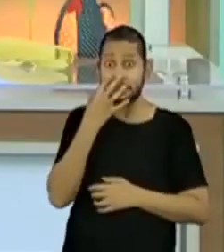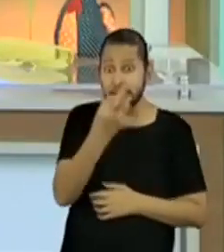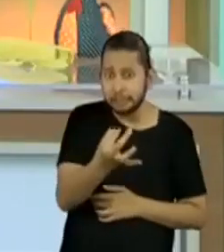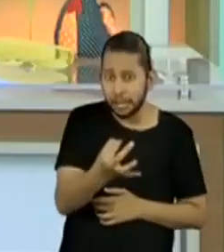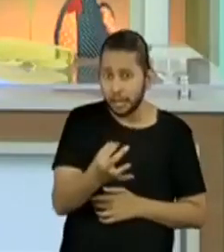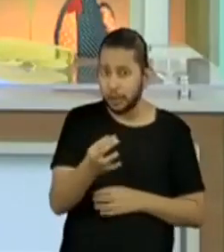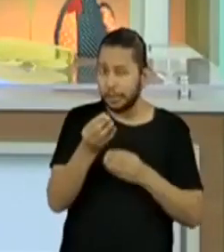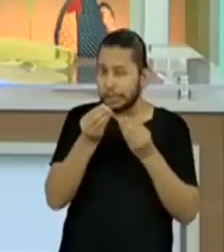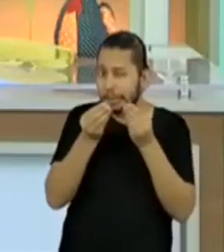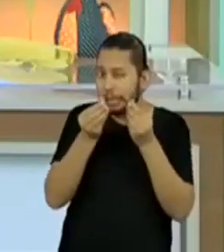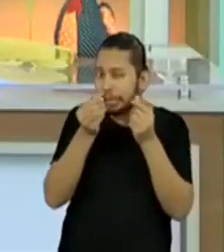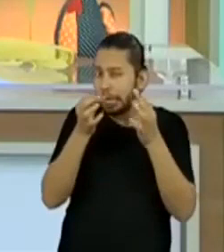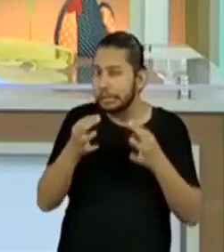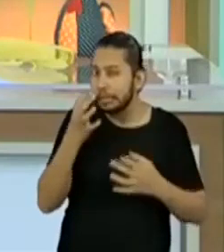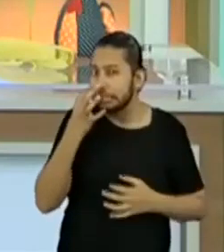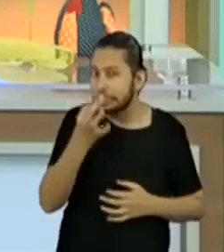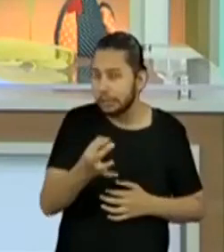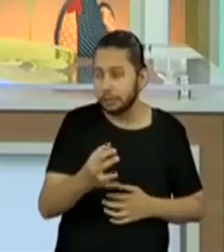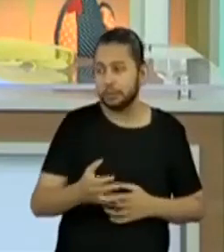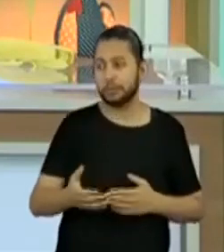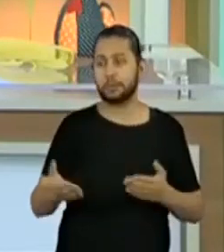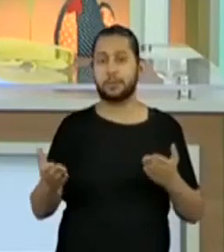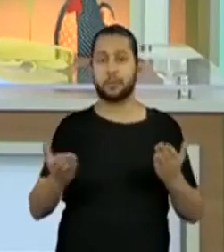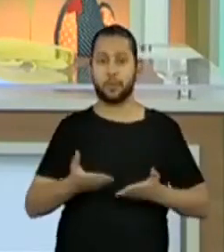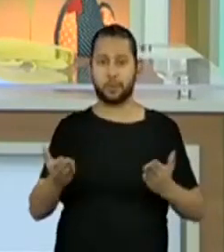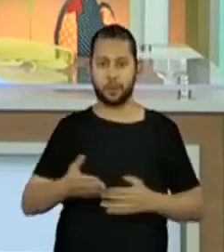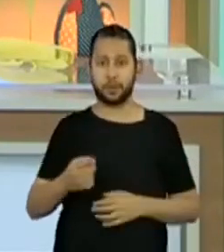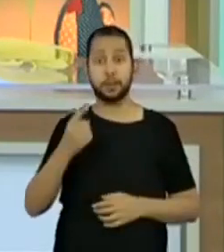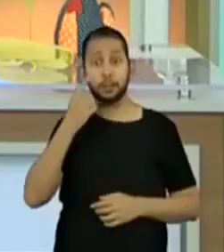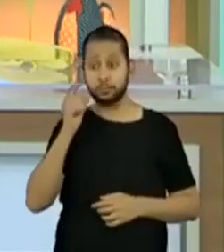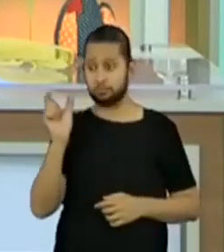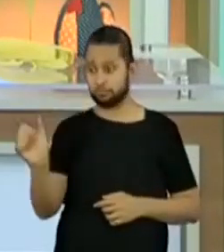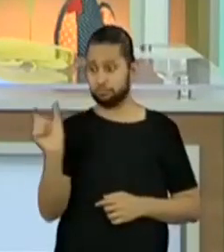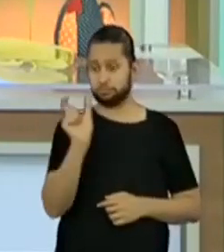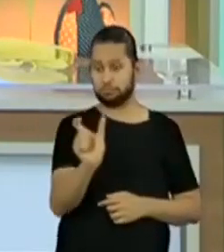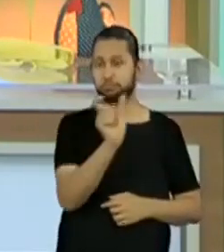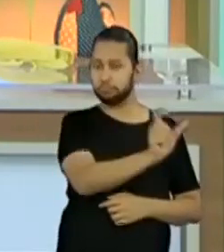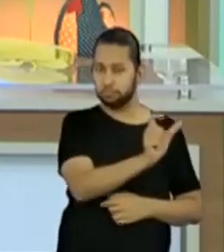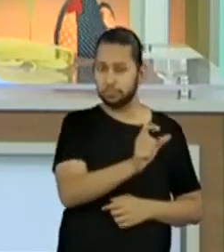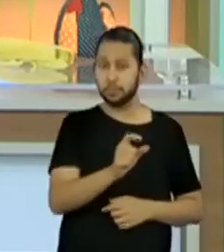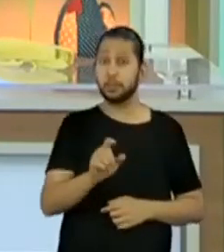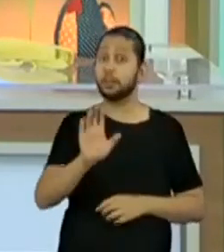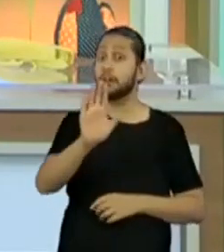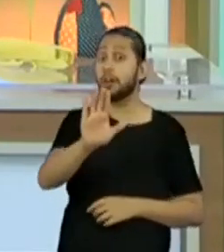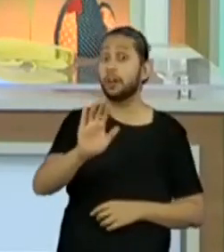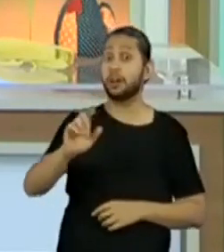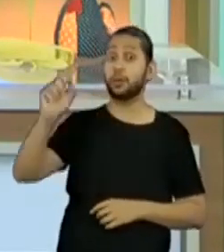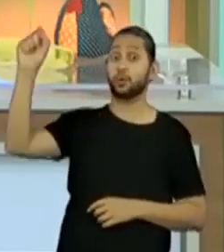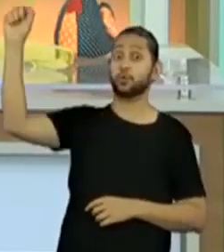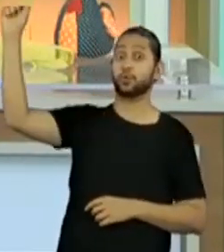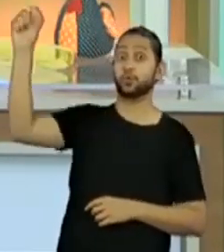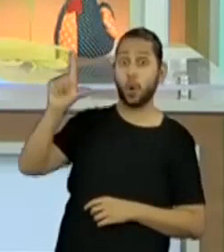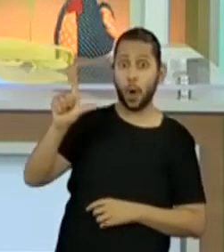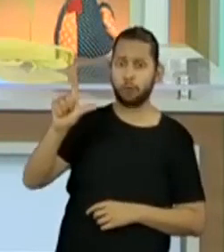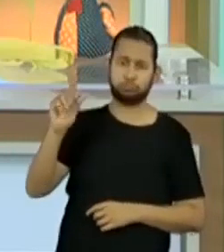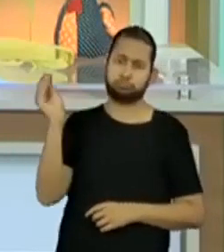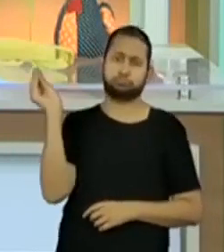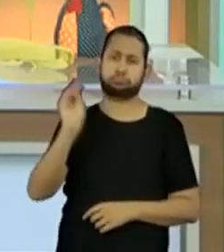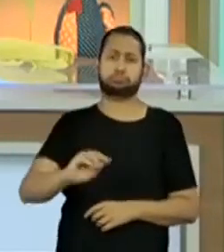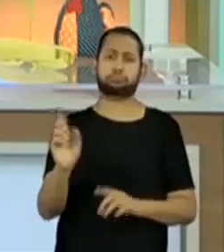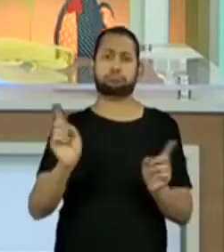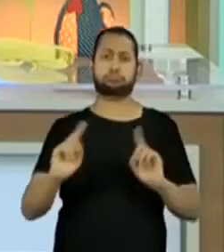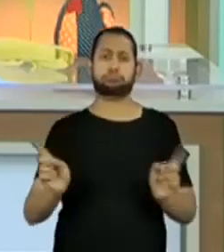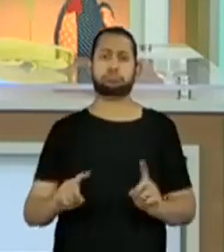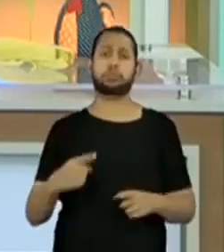seguinte detalhe. Neste momento de representar a cadeia alimentar, o Sol não é colocado, porque